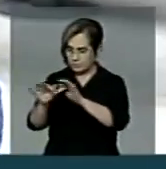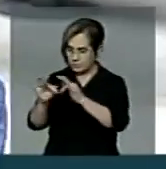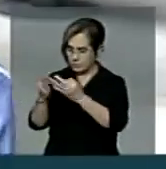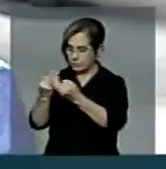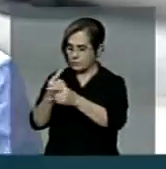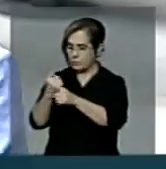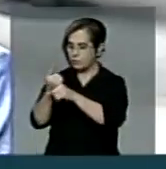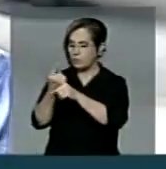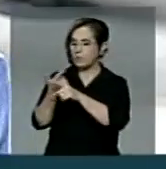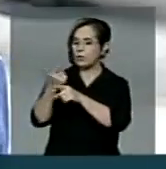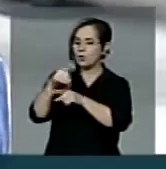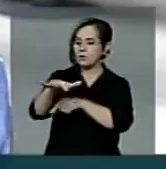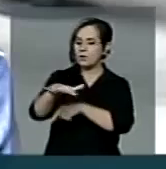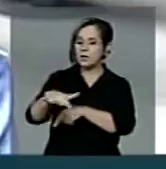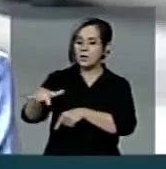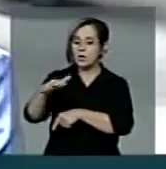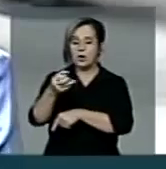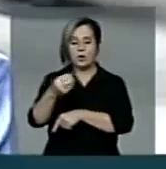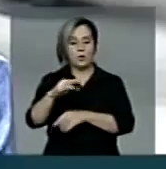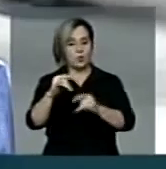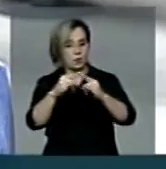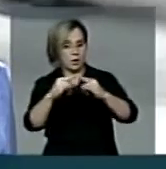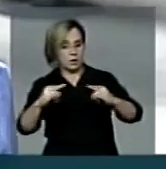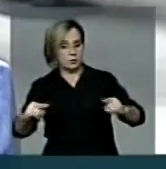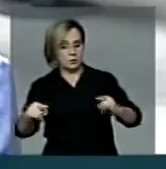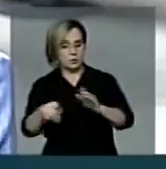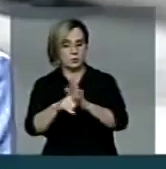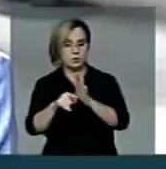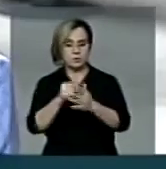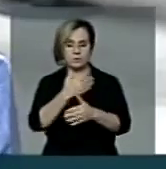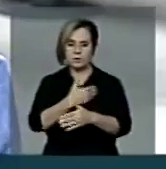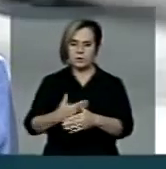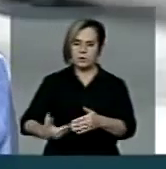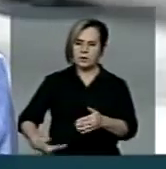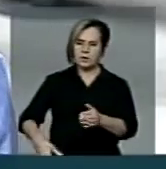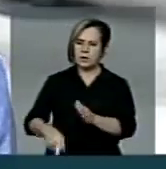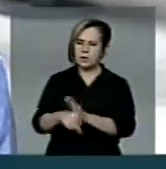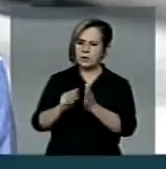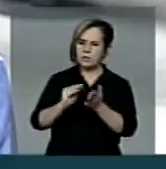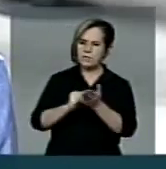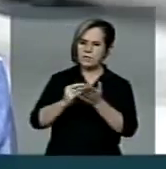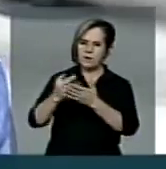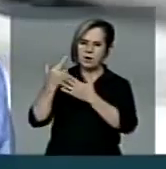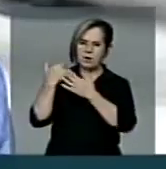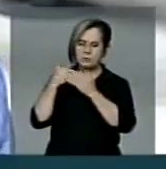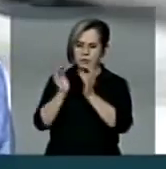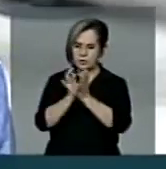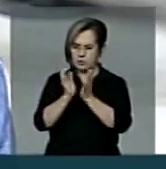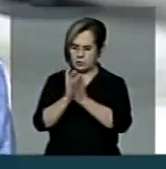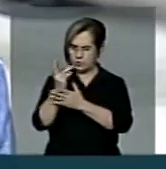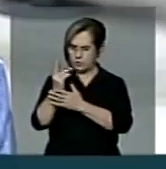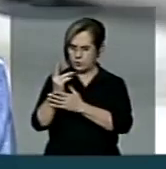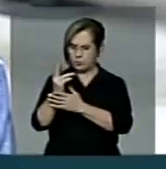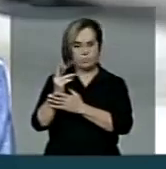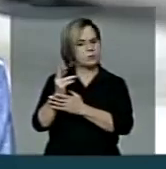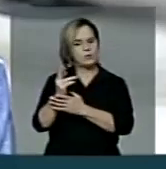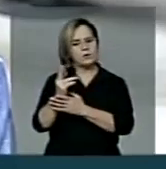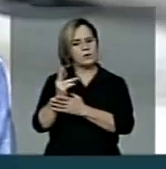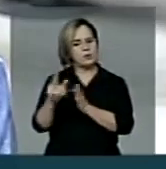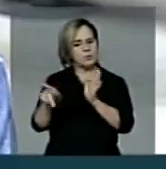outra área, se for assentamento, o Estado é irresponsável, e aqueles proprietários que foram para essas áreas